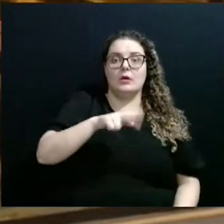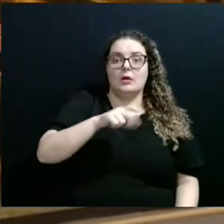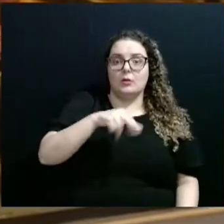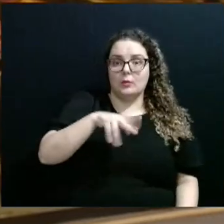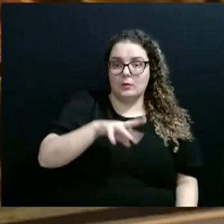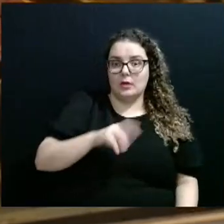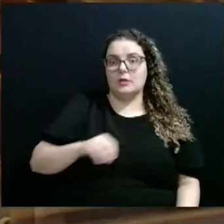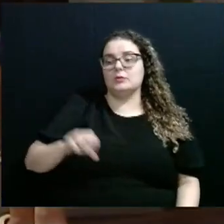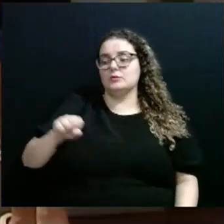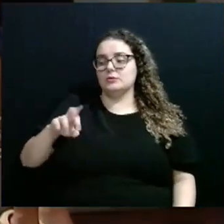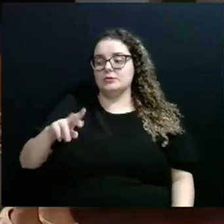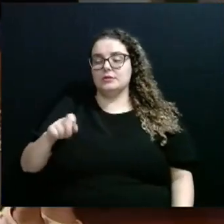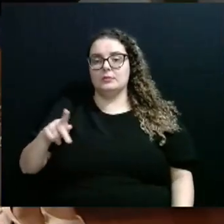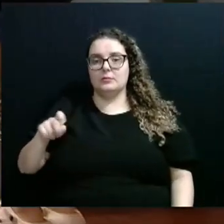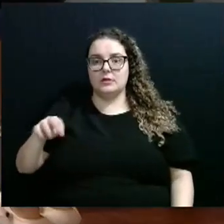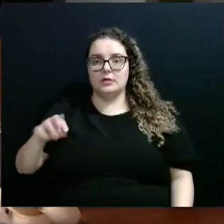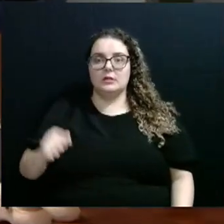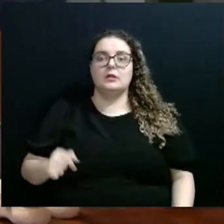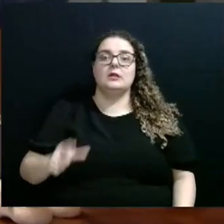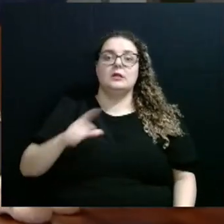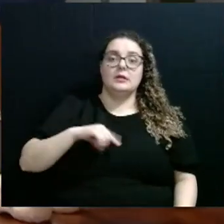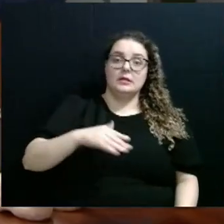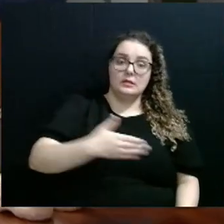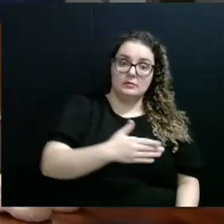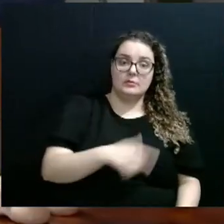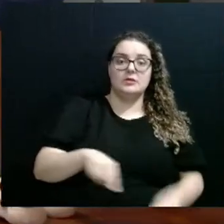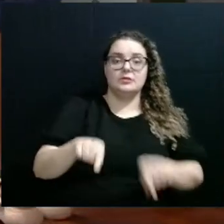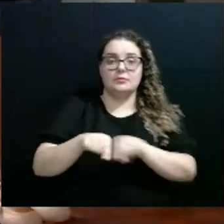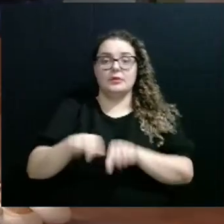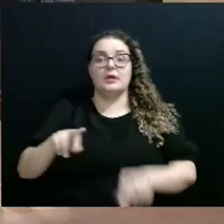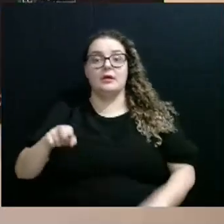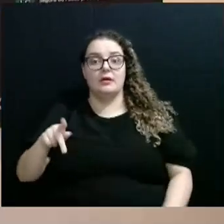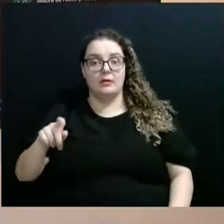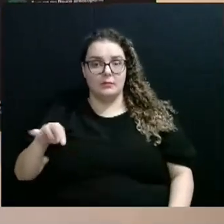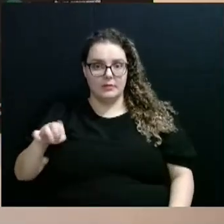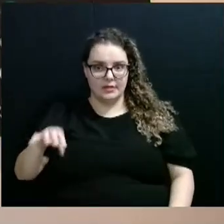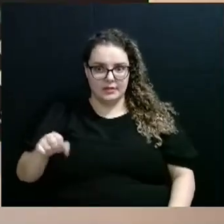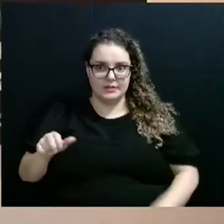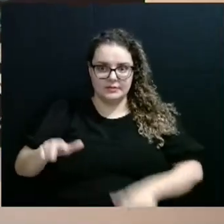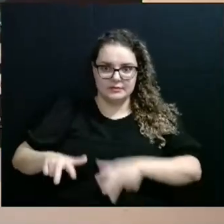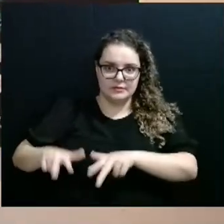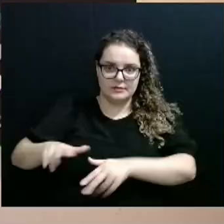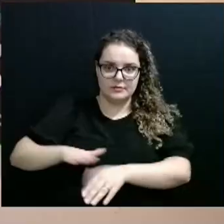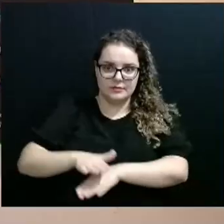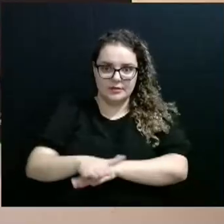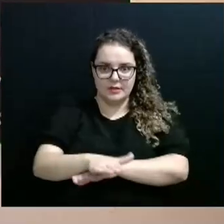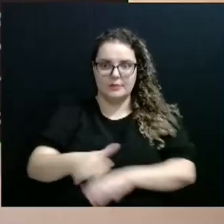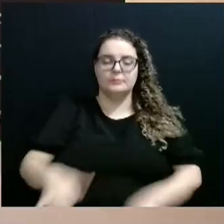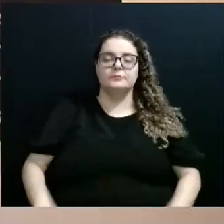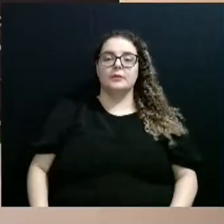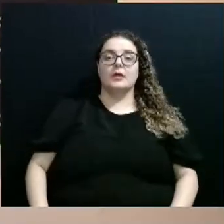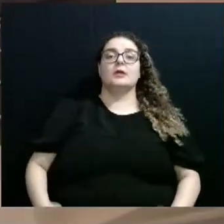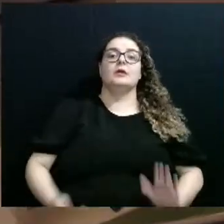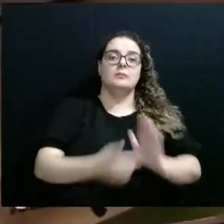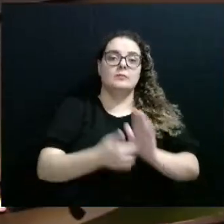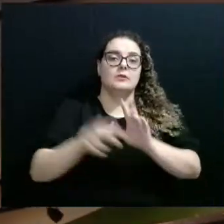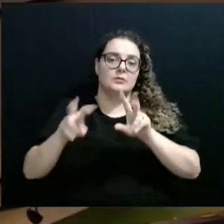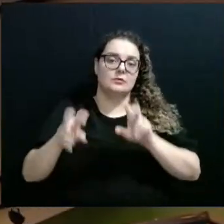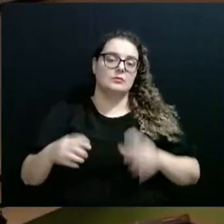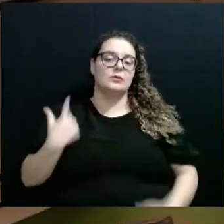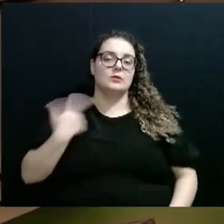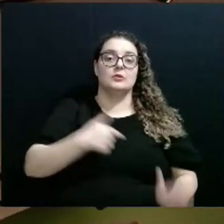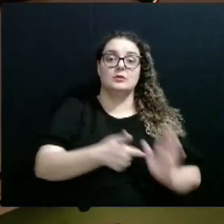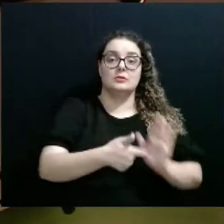e a gente tem peixes também. E aí a gente monta as atividades de acordo com as temáticas da nossa exposição. Como vocês